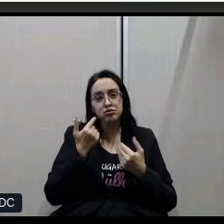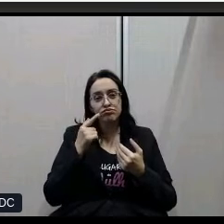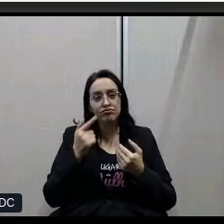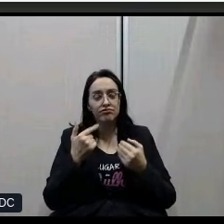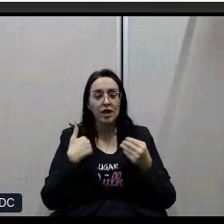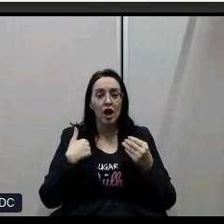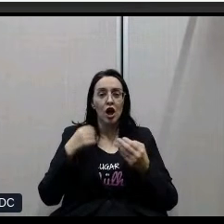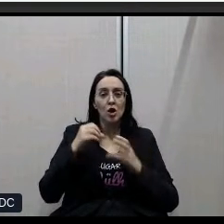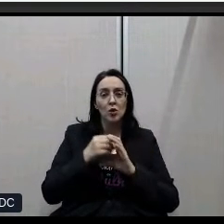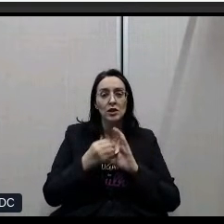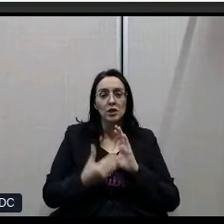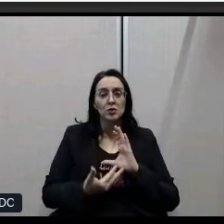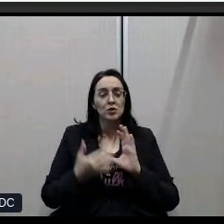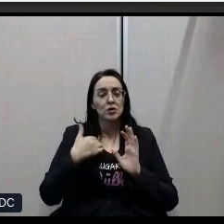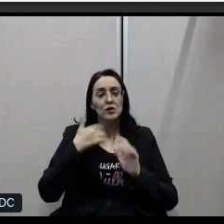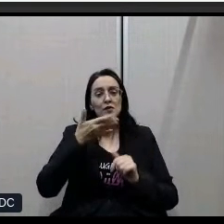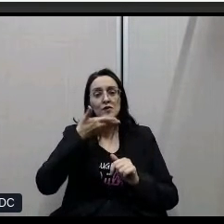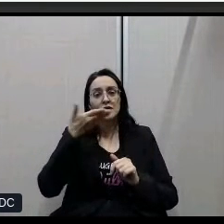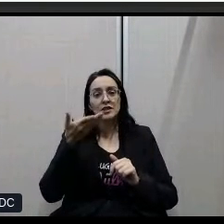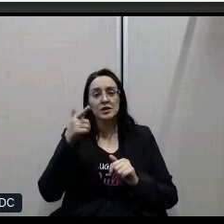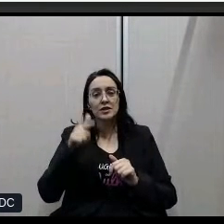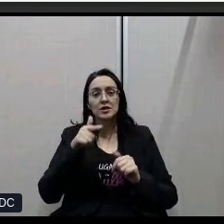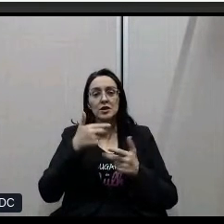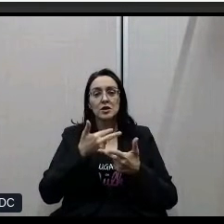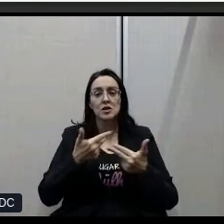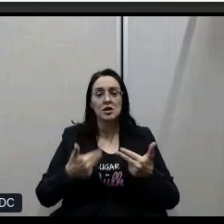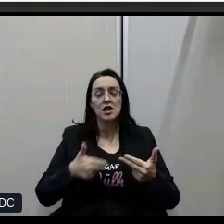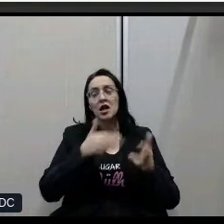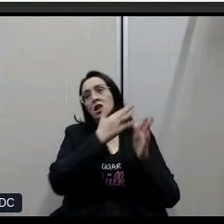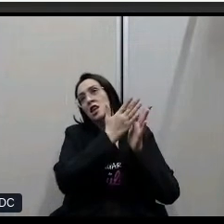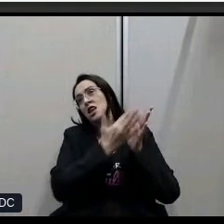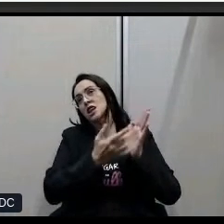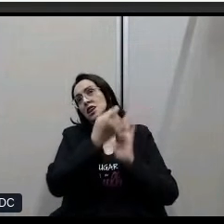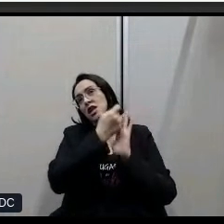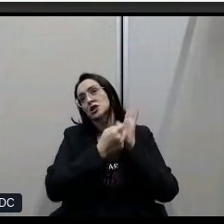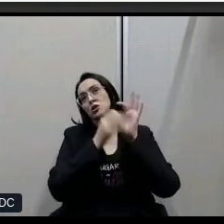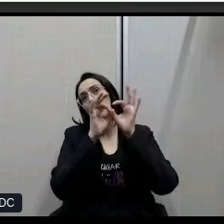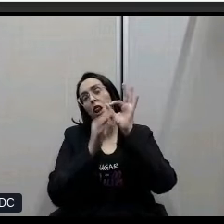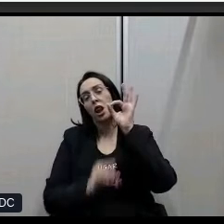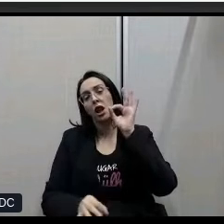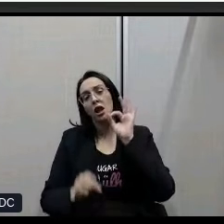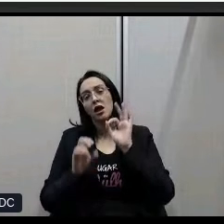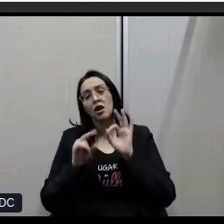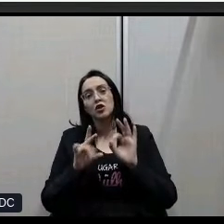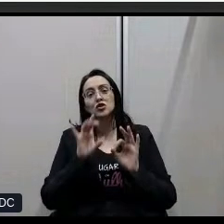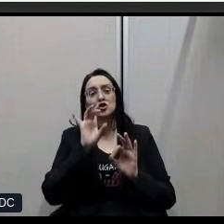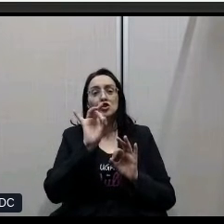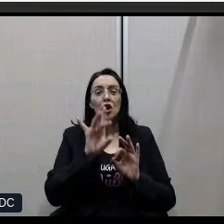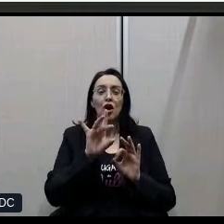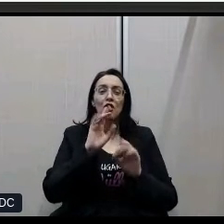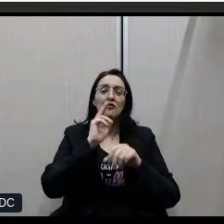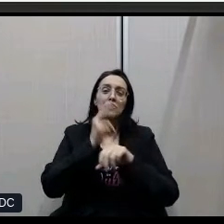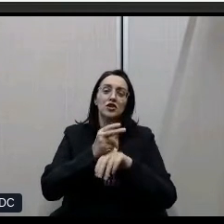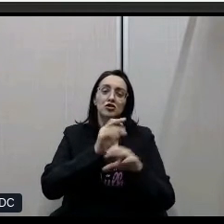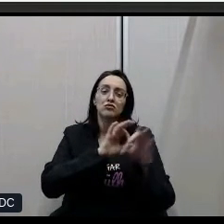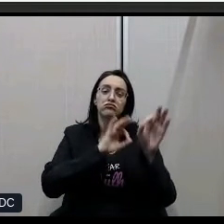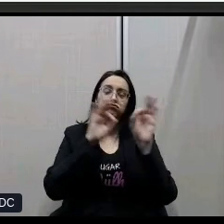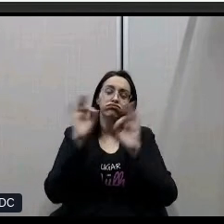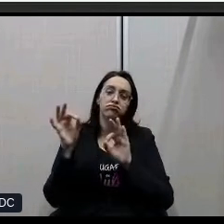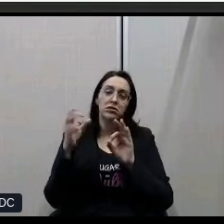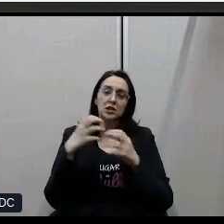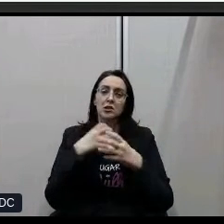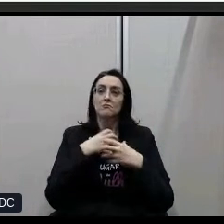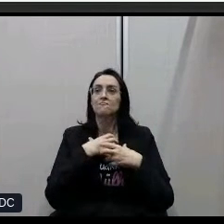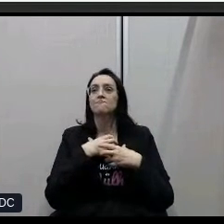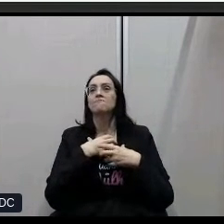facilidade, principalmente se este for composto de longos textos somente, ou se for apenas um vídeo, ou seja, apenas